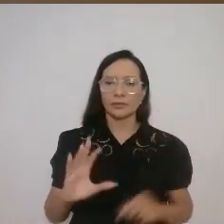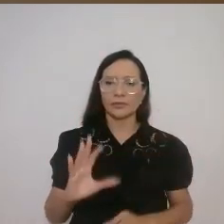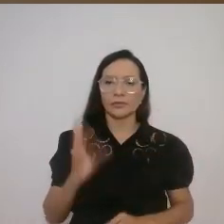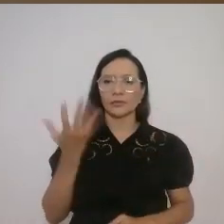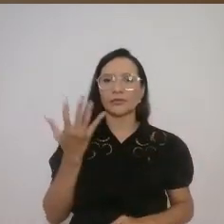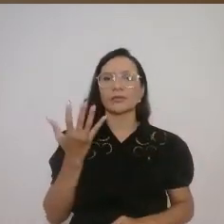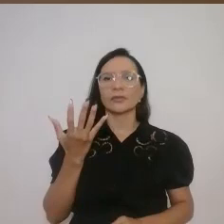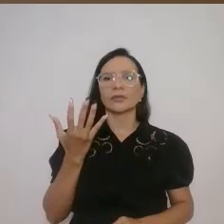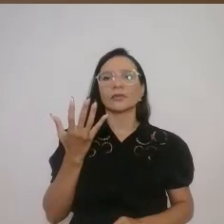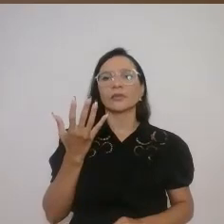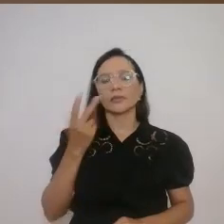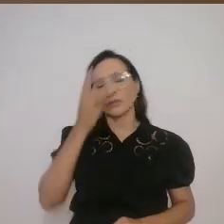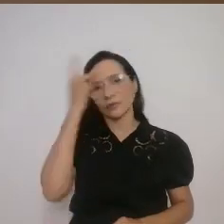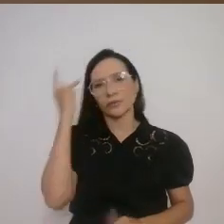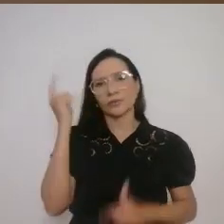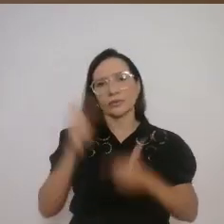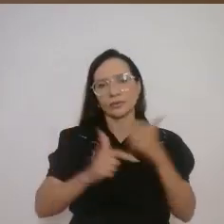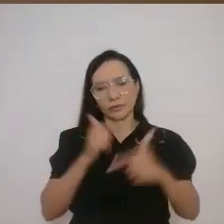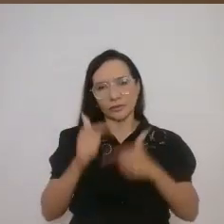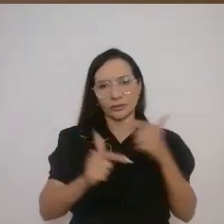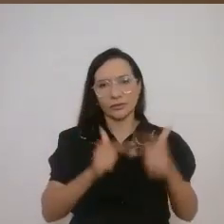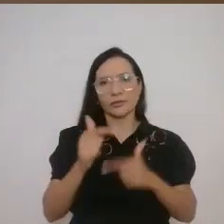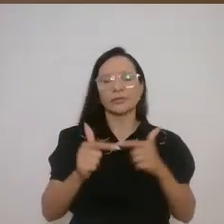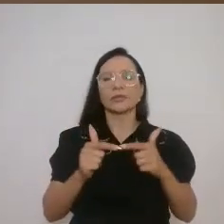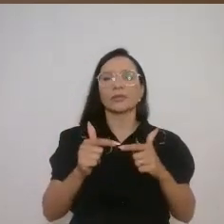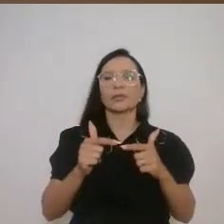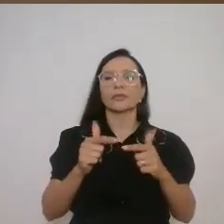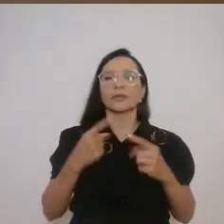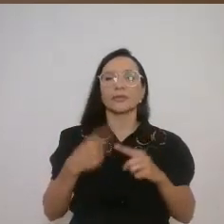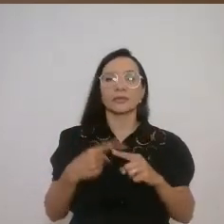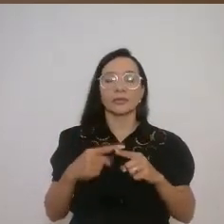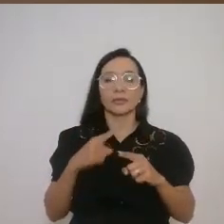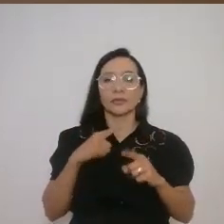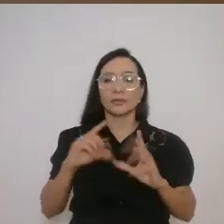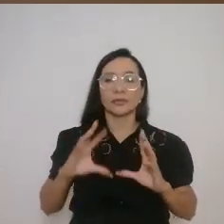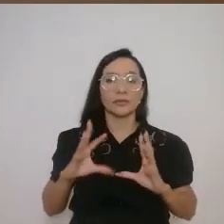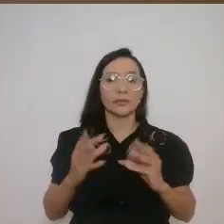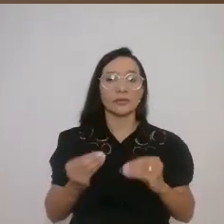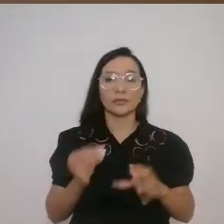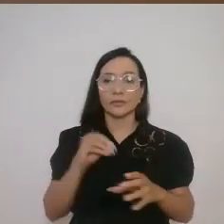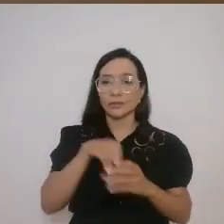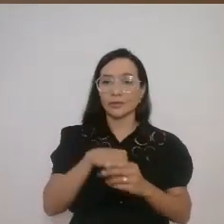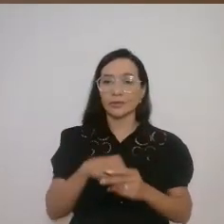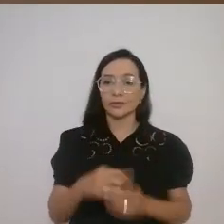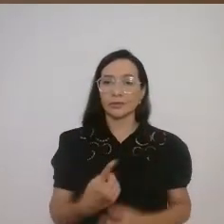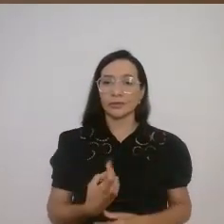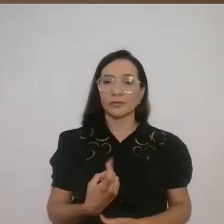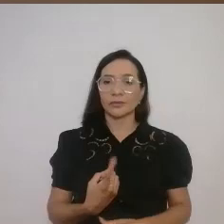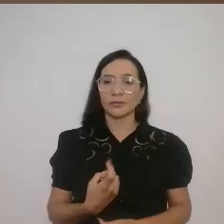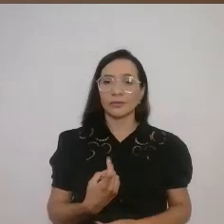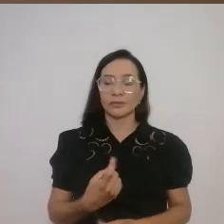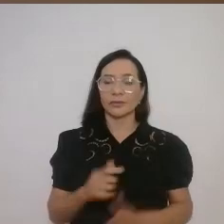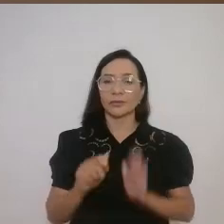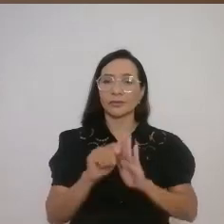servidores estabilizados, porque estava tudo contido no único artigo e estava com a redação não muito